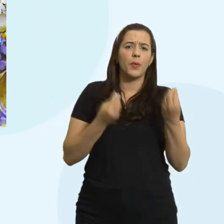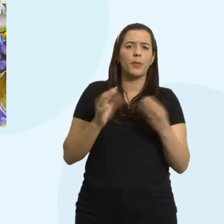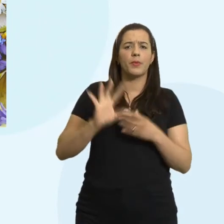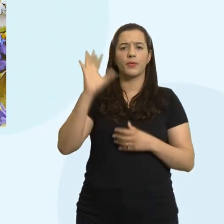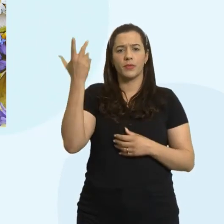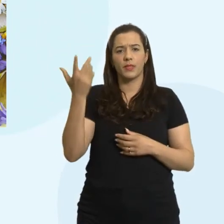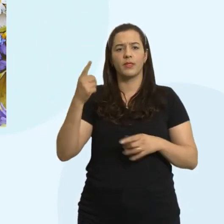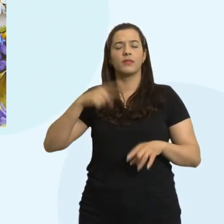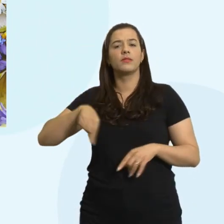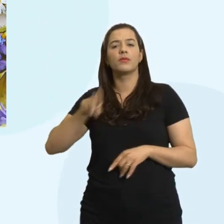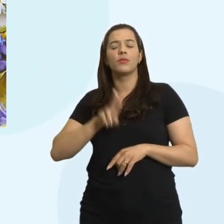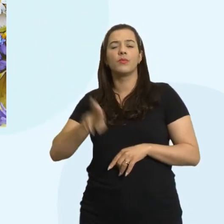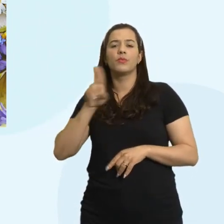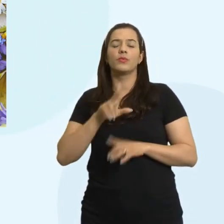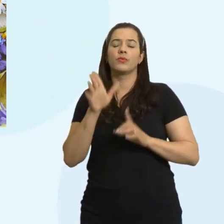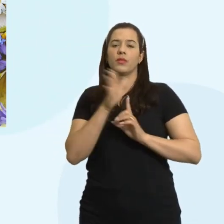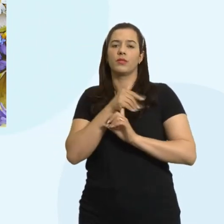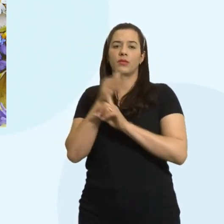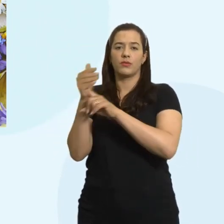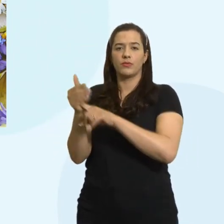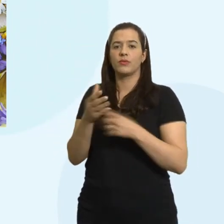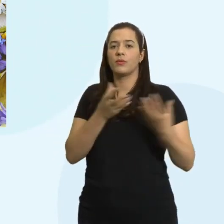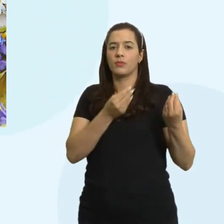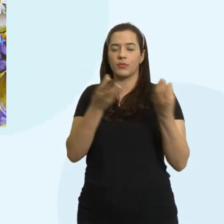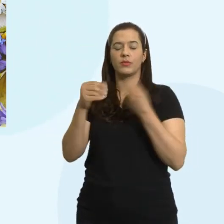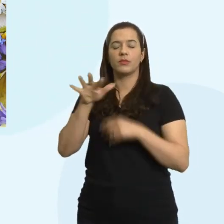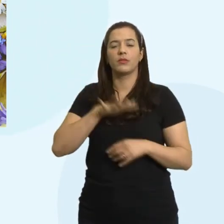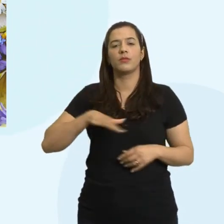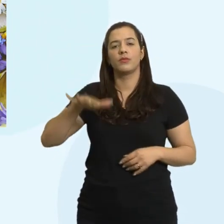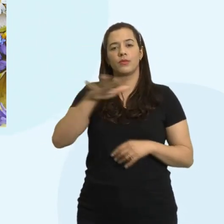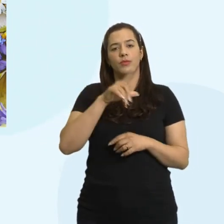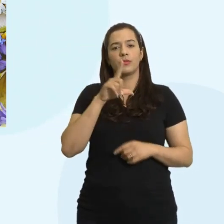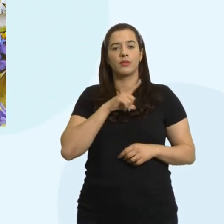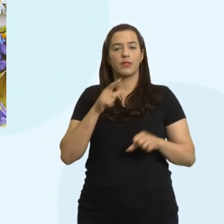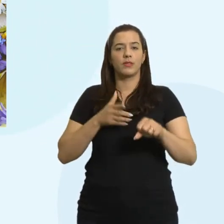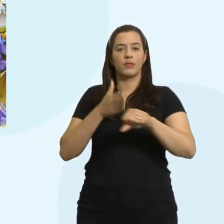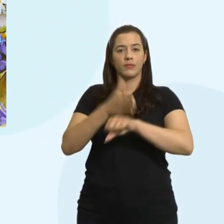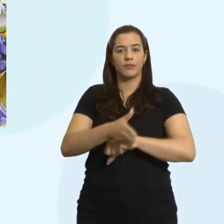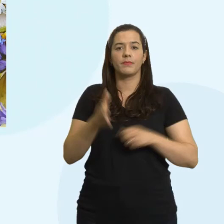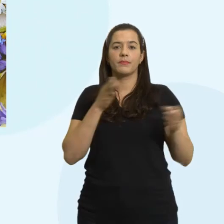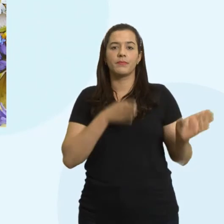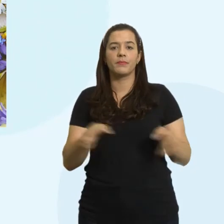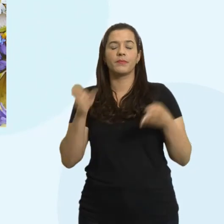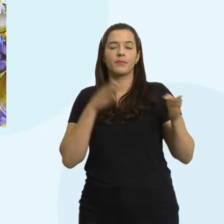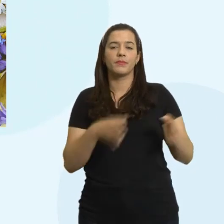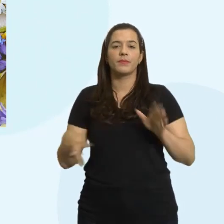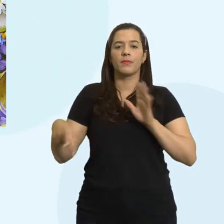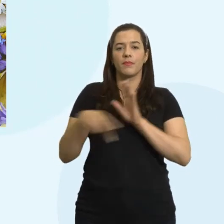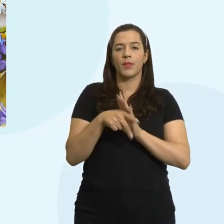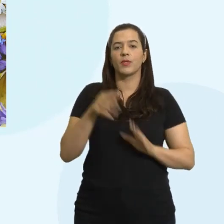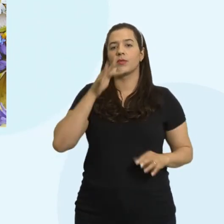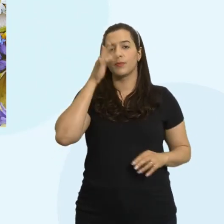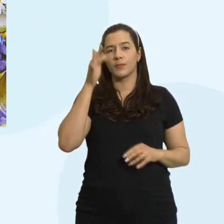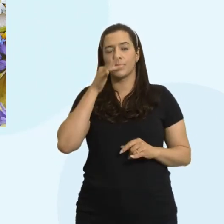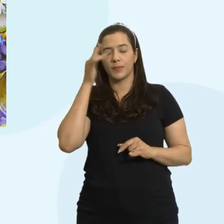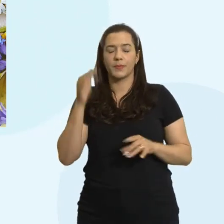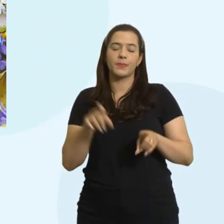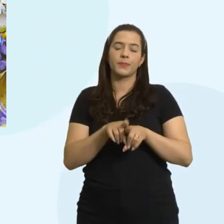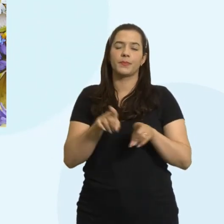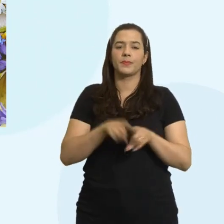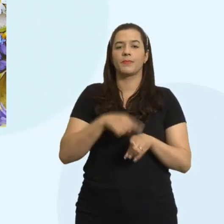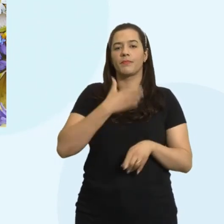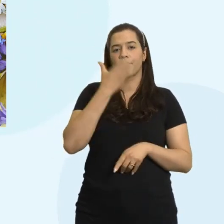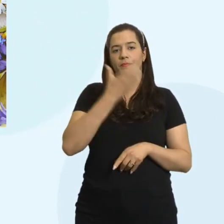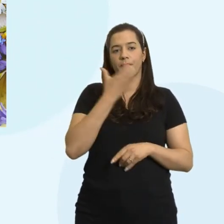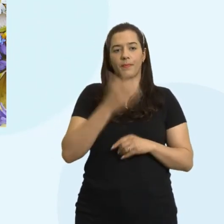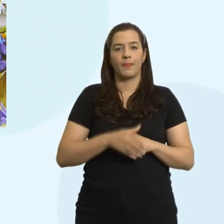pode contribuir para que muitas regiões tenham acesso à produção de determinada flor e de determinada fruta? A